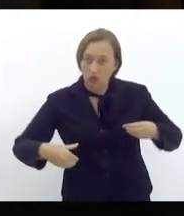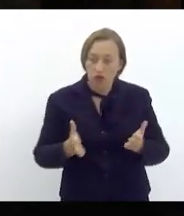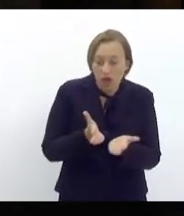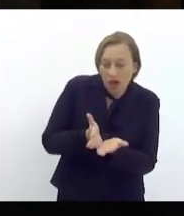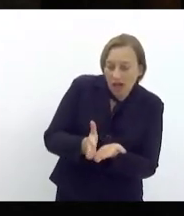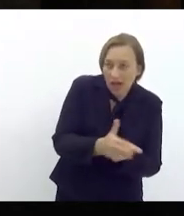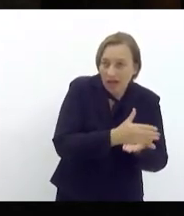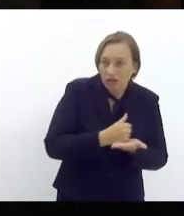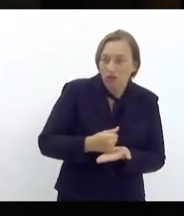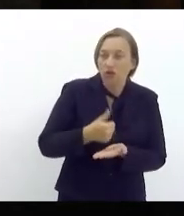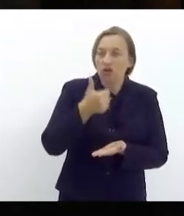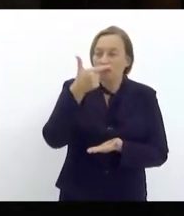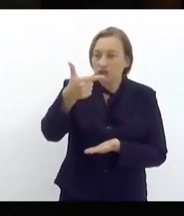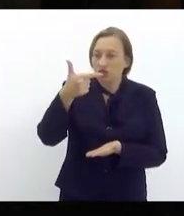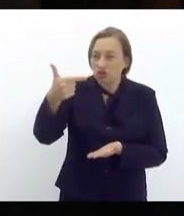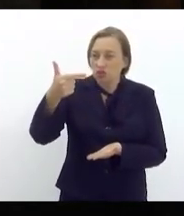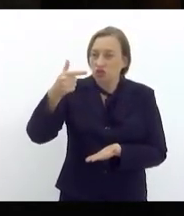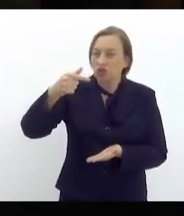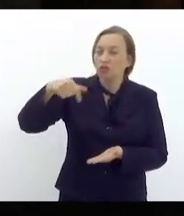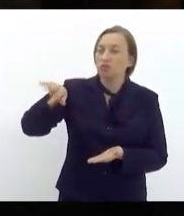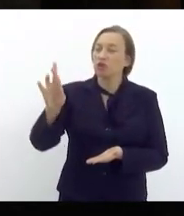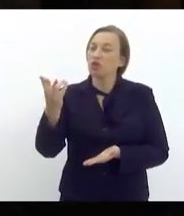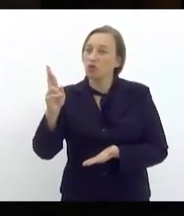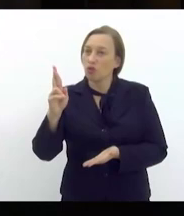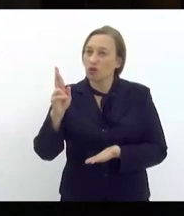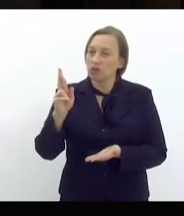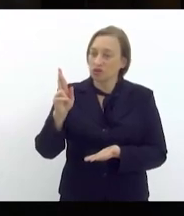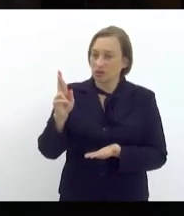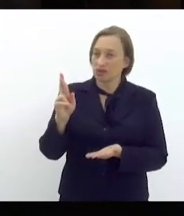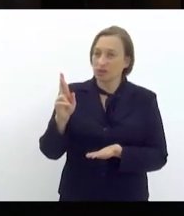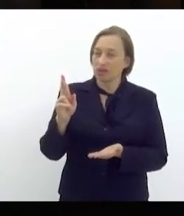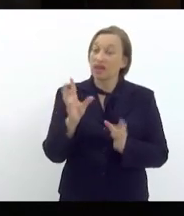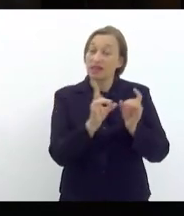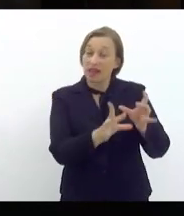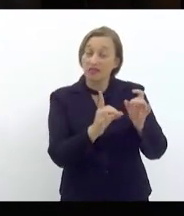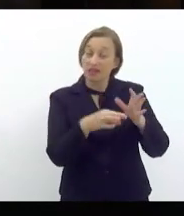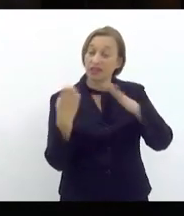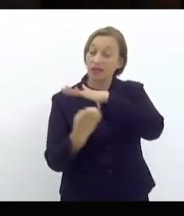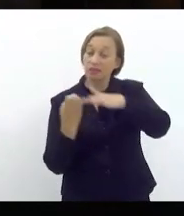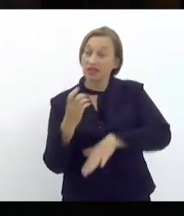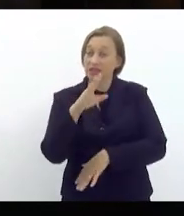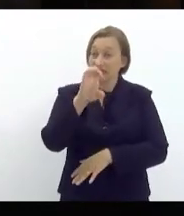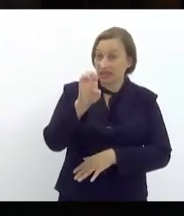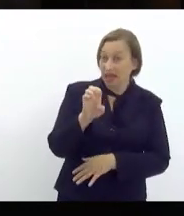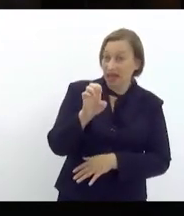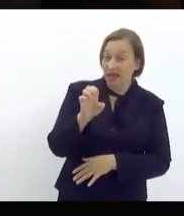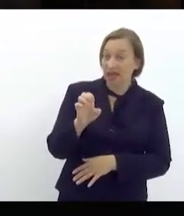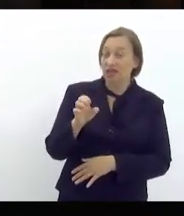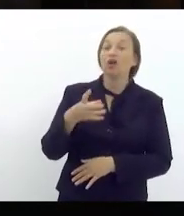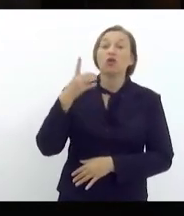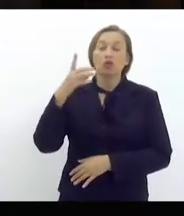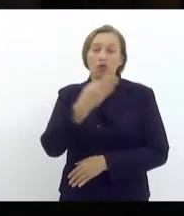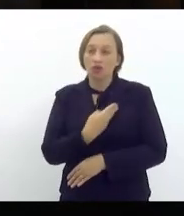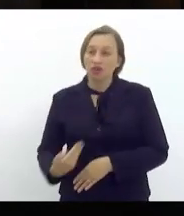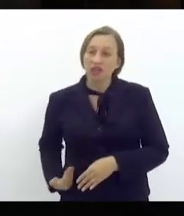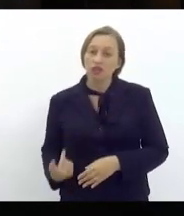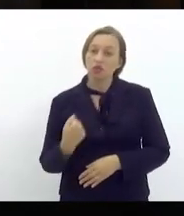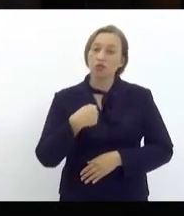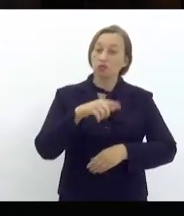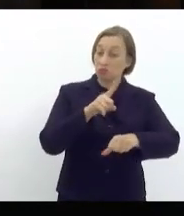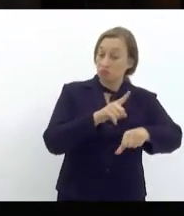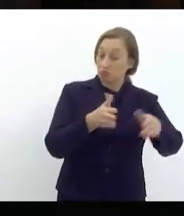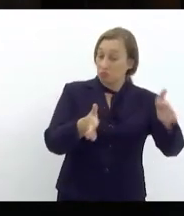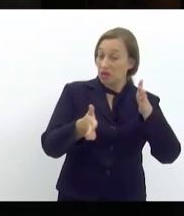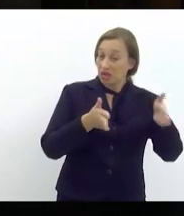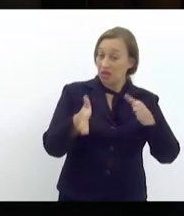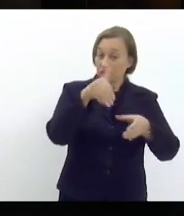22 bilhões com a venda da CEDAI o governador foi fazer campanha dizendo que a gente tinha saúde orçamentária e financeira que o estado